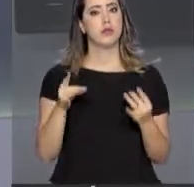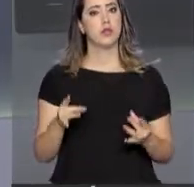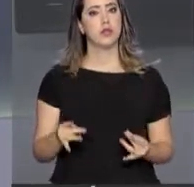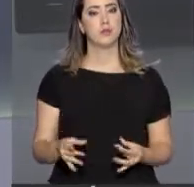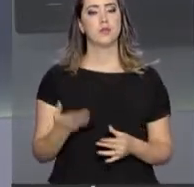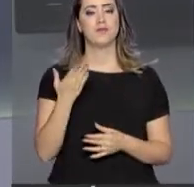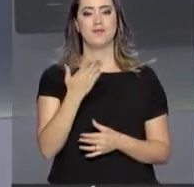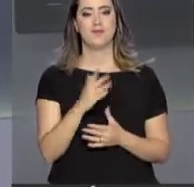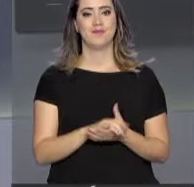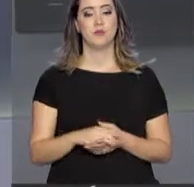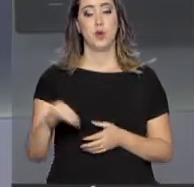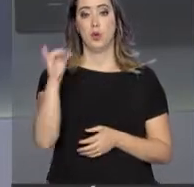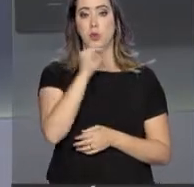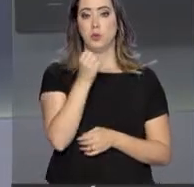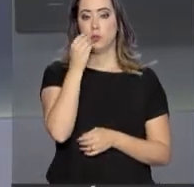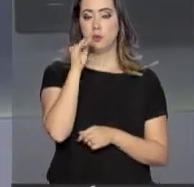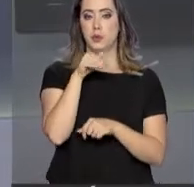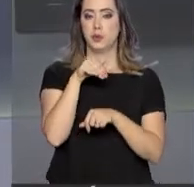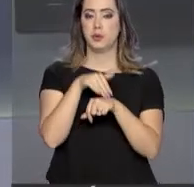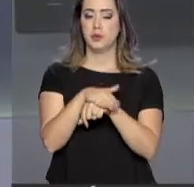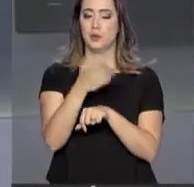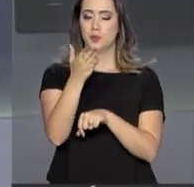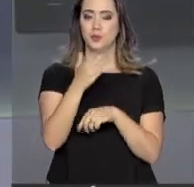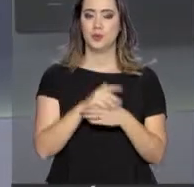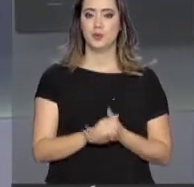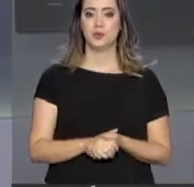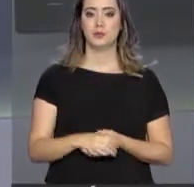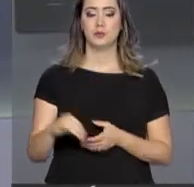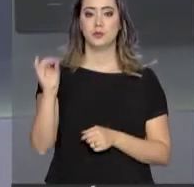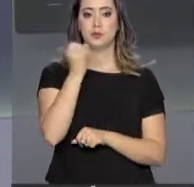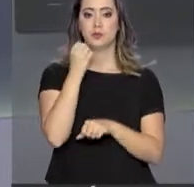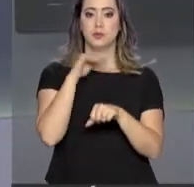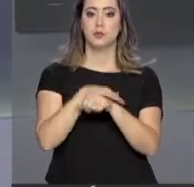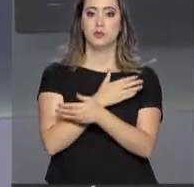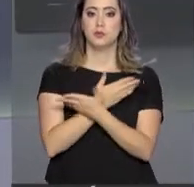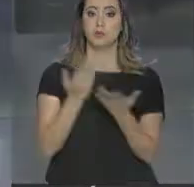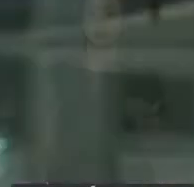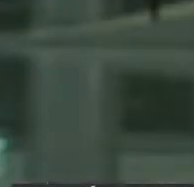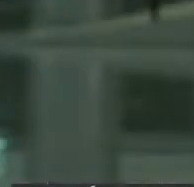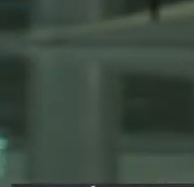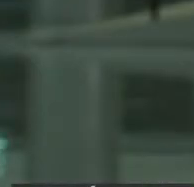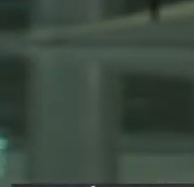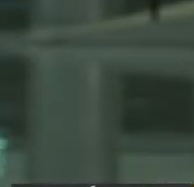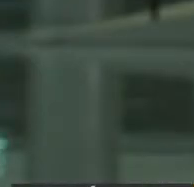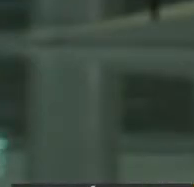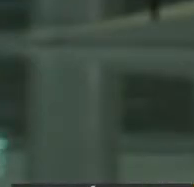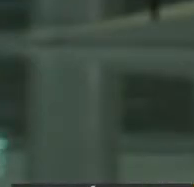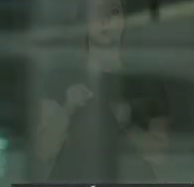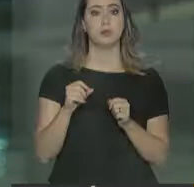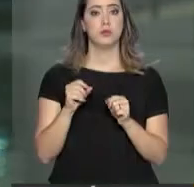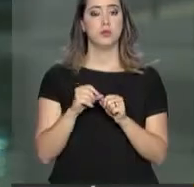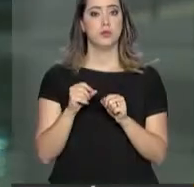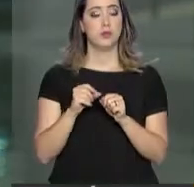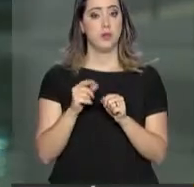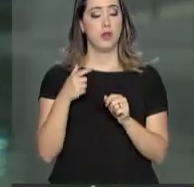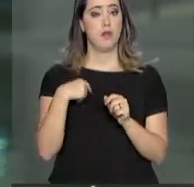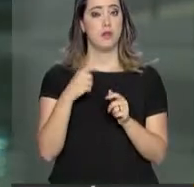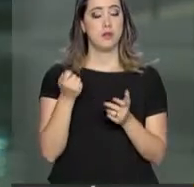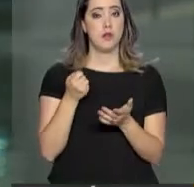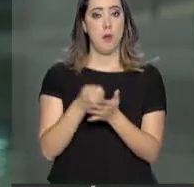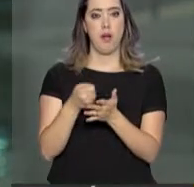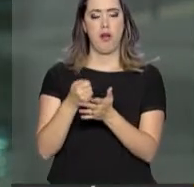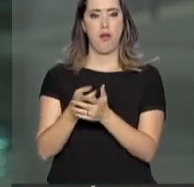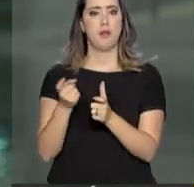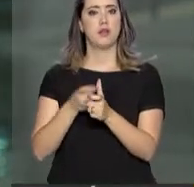gente sobre esse assunto laney boa noite pra você boa noite roberto boa noite a todos pois é roberto para fazer a negociação de dívidas